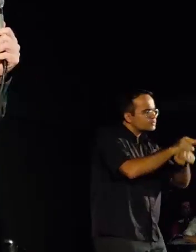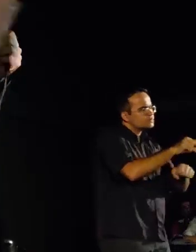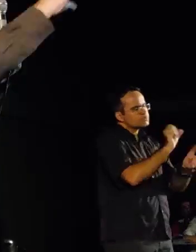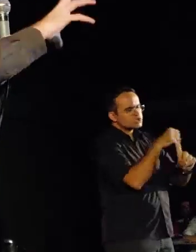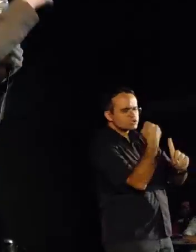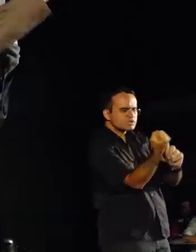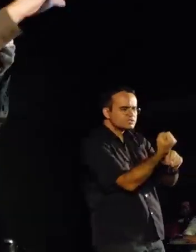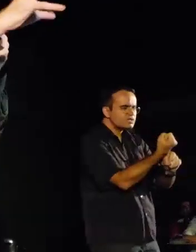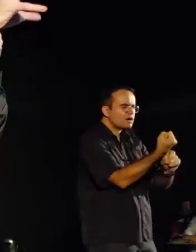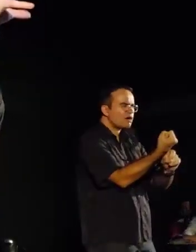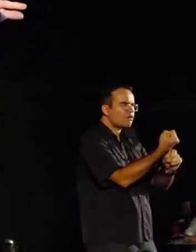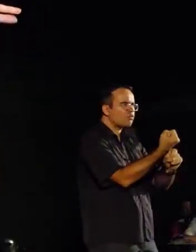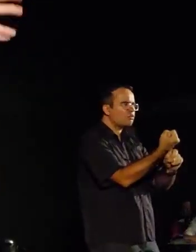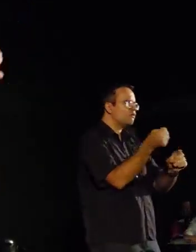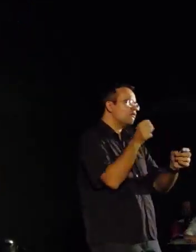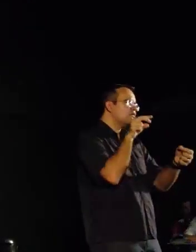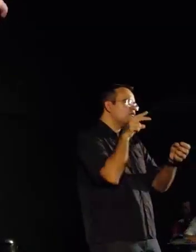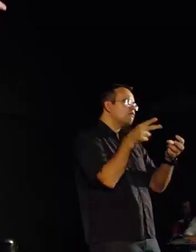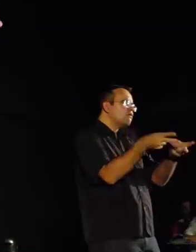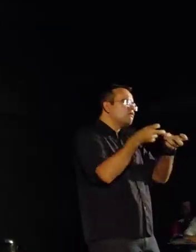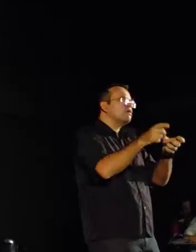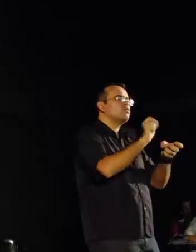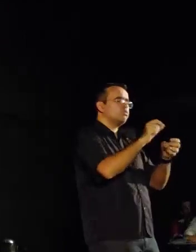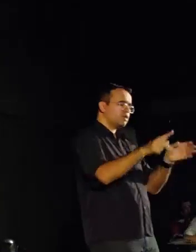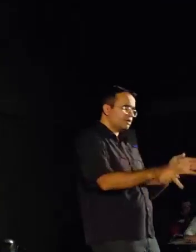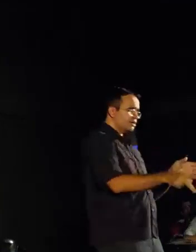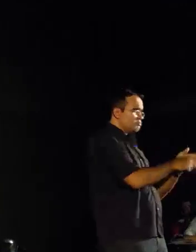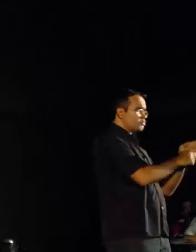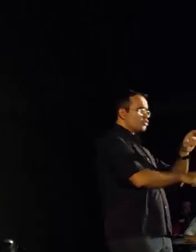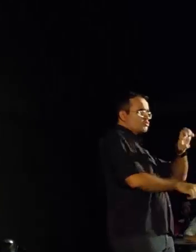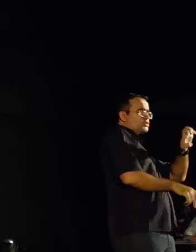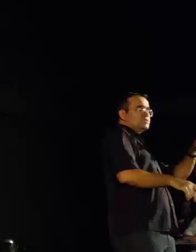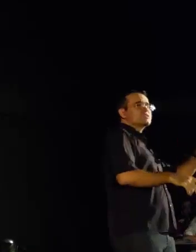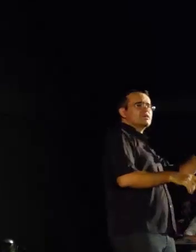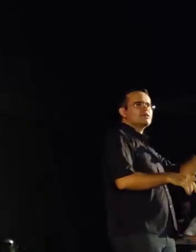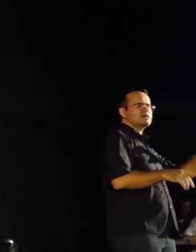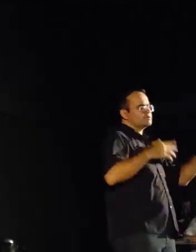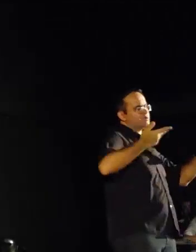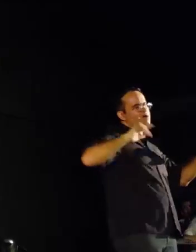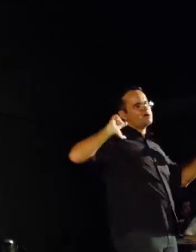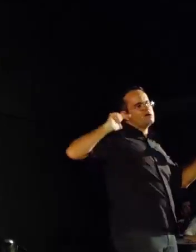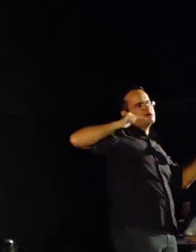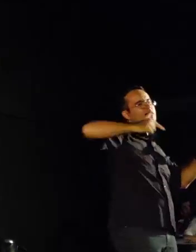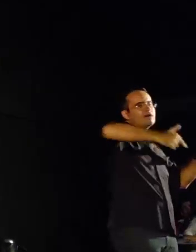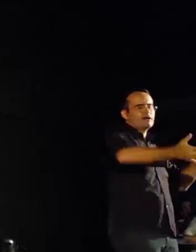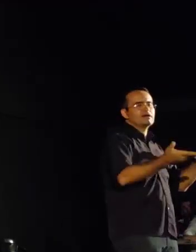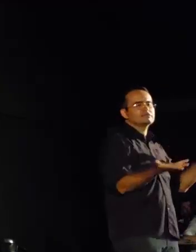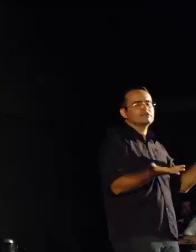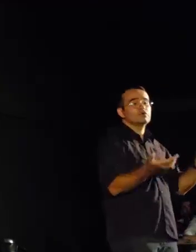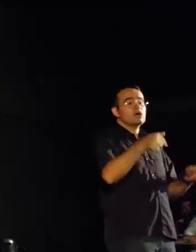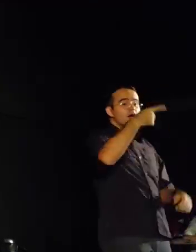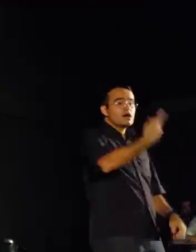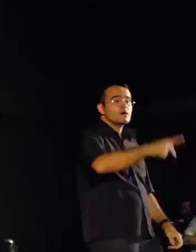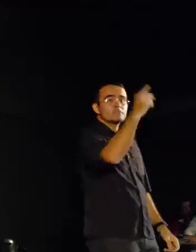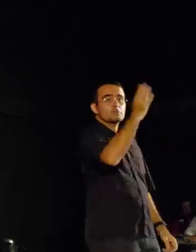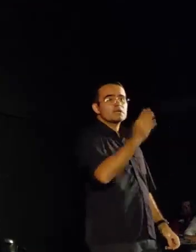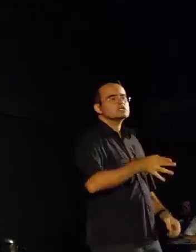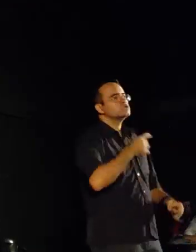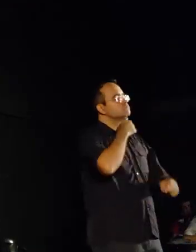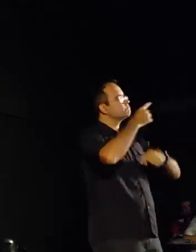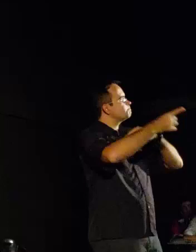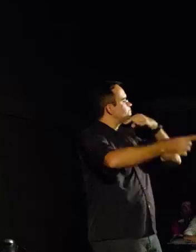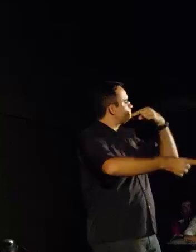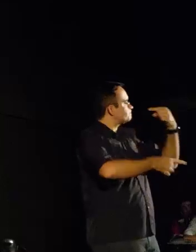um processo clássico. Só que aqui no Brasil não dava para fazer isso. Não dava para